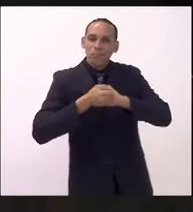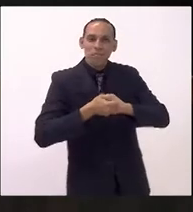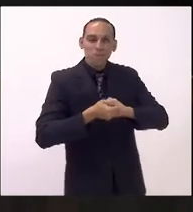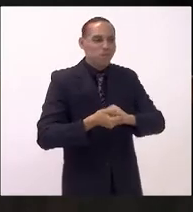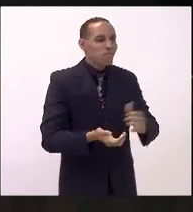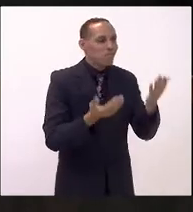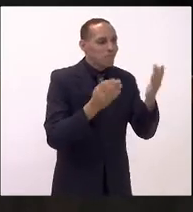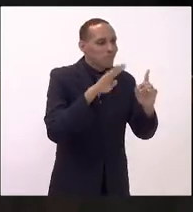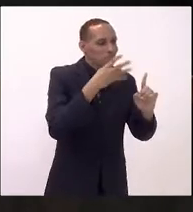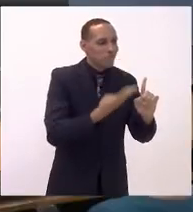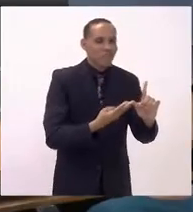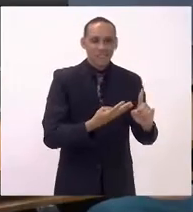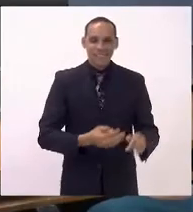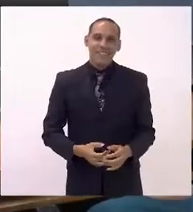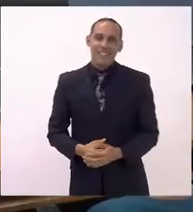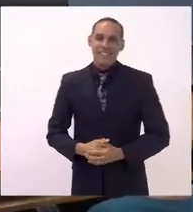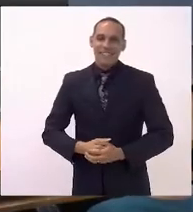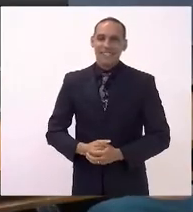nosso homenageado.